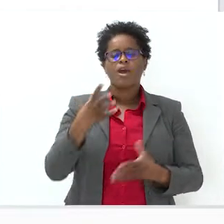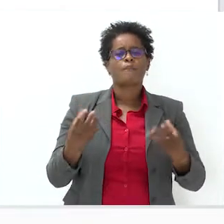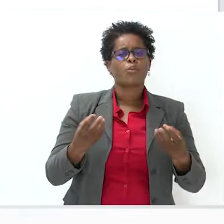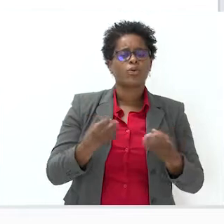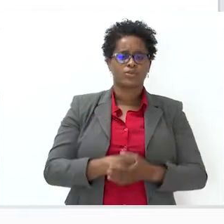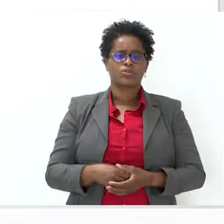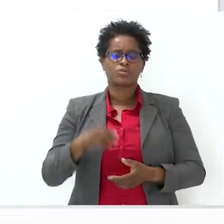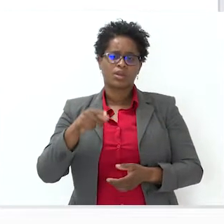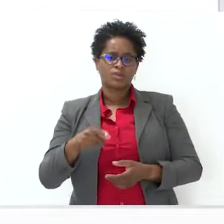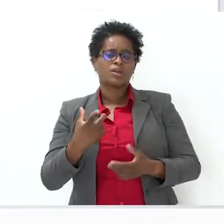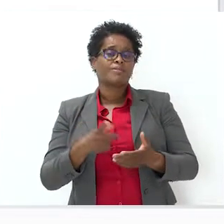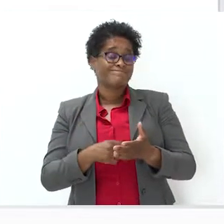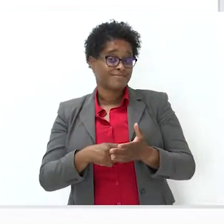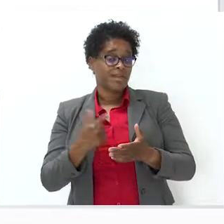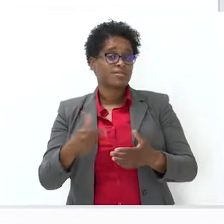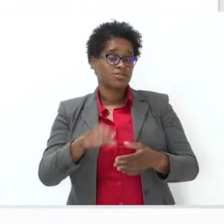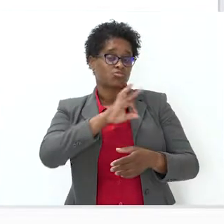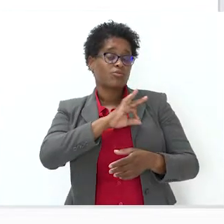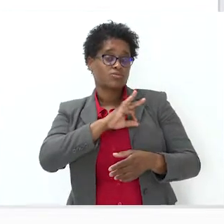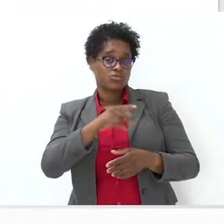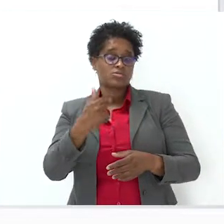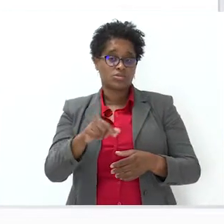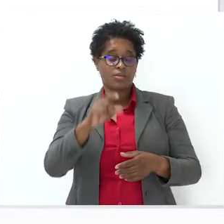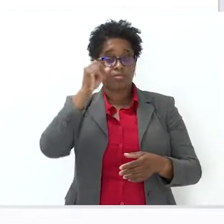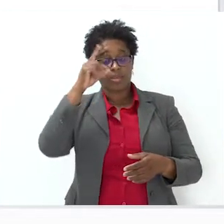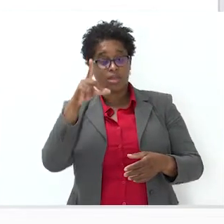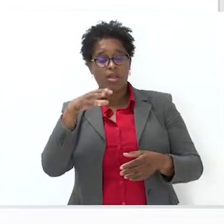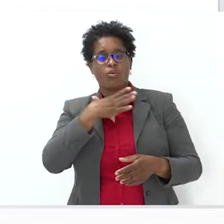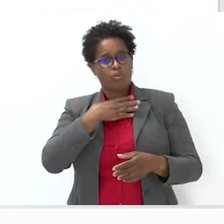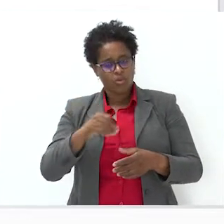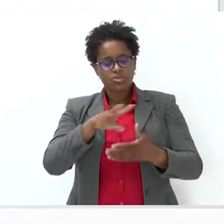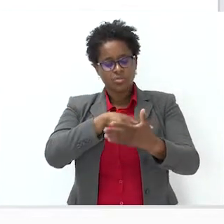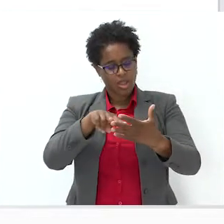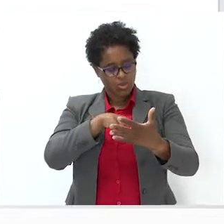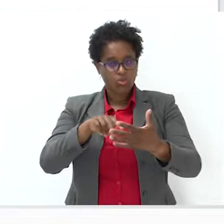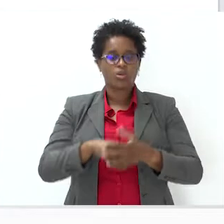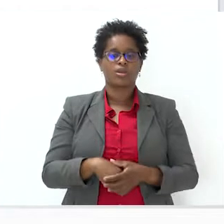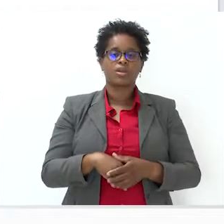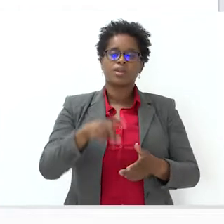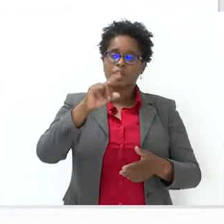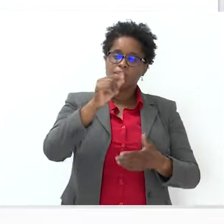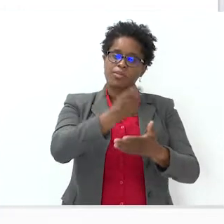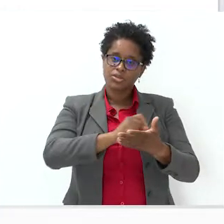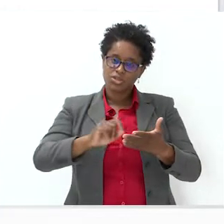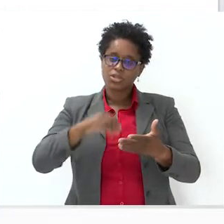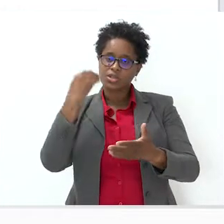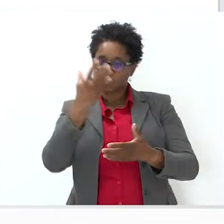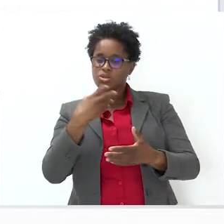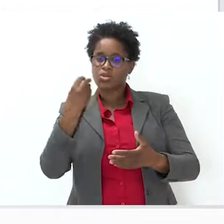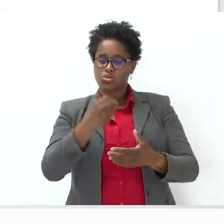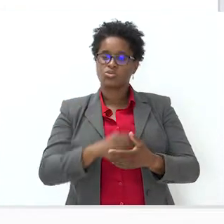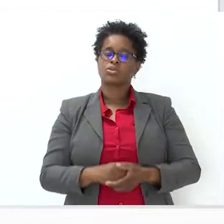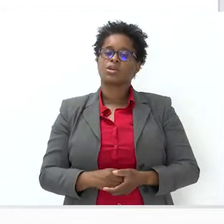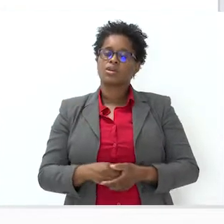muito sobre a necessidade de os professores despertarem o prazer pela leitura e pela escrita nos